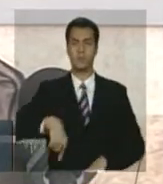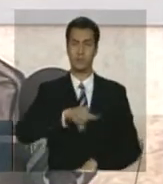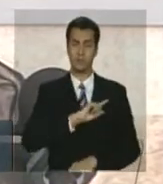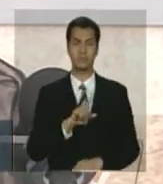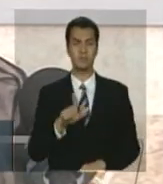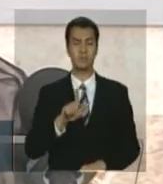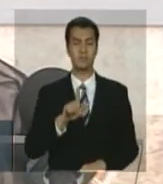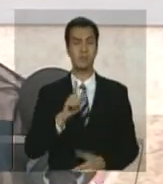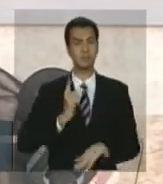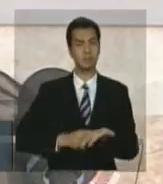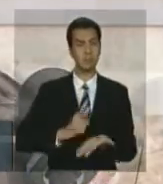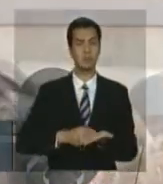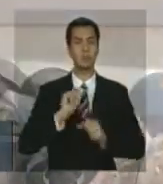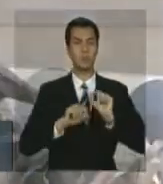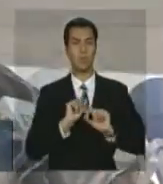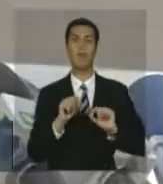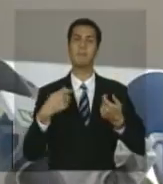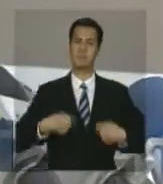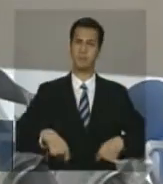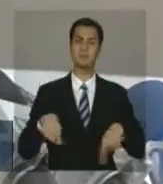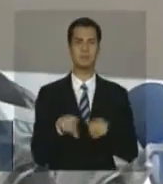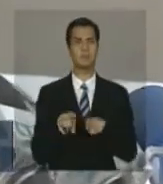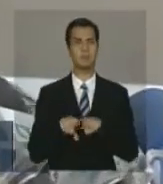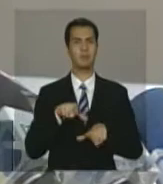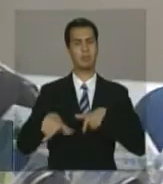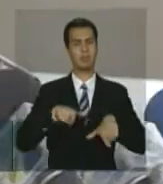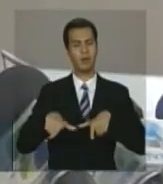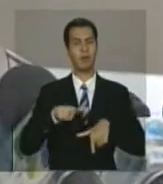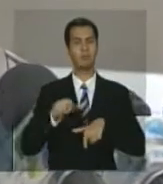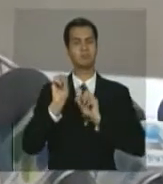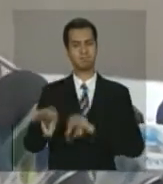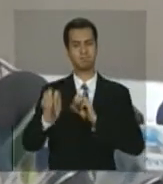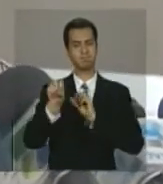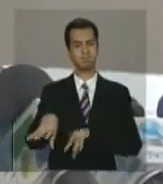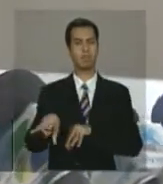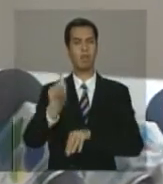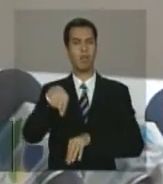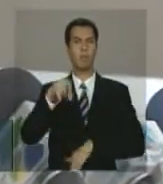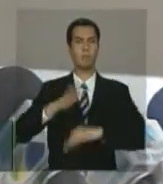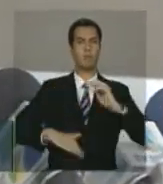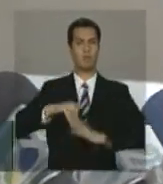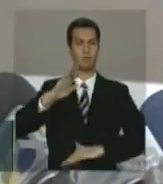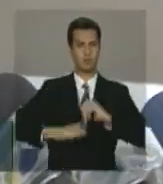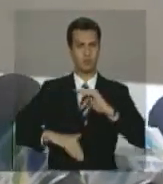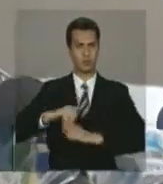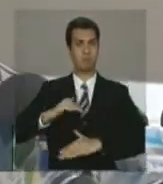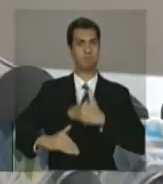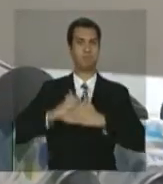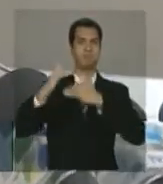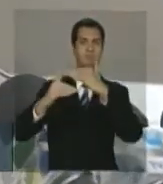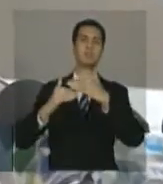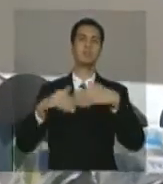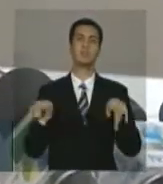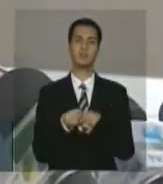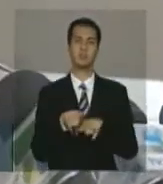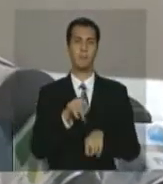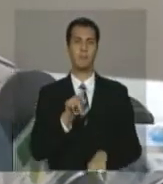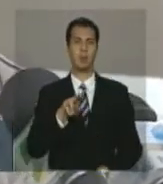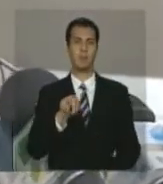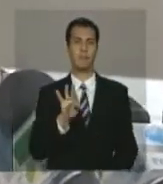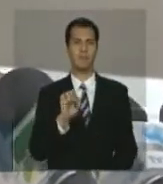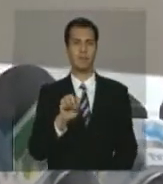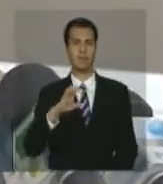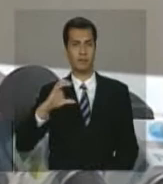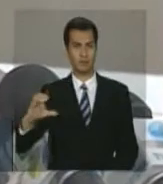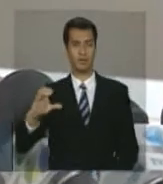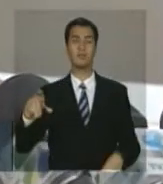com relação à qualificação profissional. O Pronatec para o Brasil Sem Miséria, ou seja, as ações de qualificação